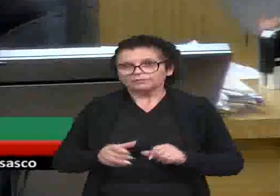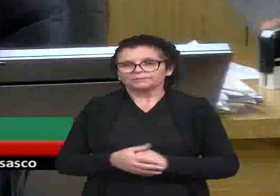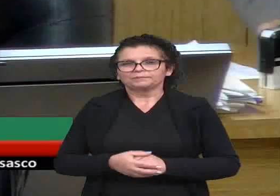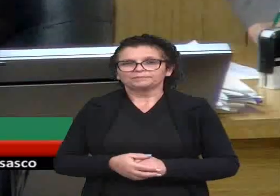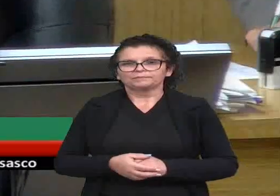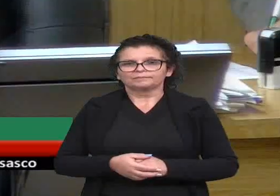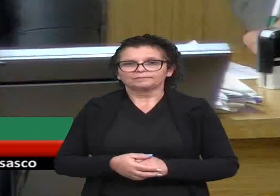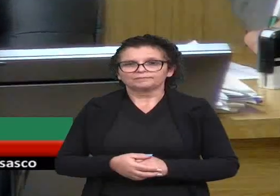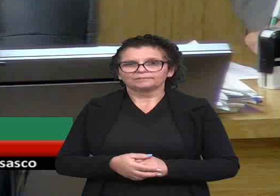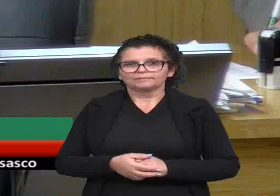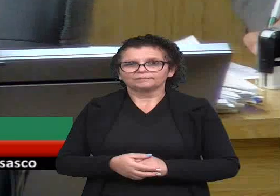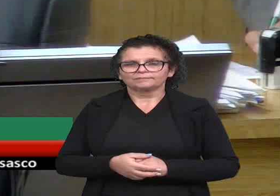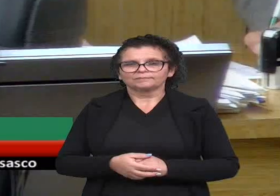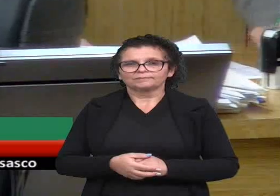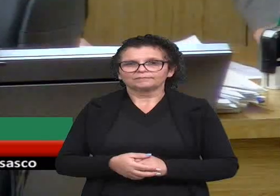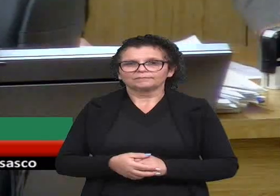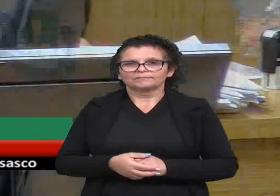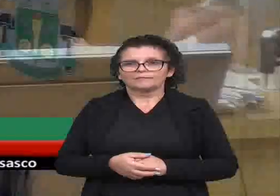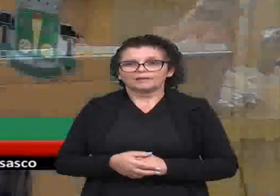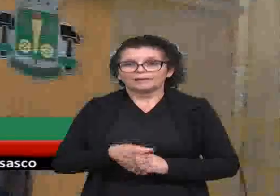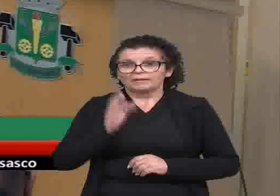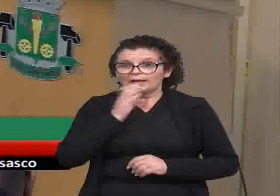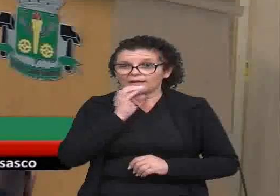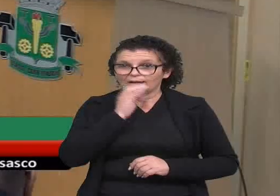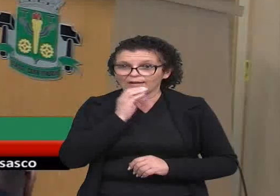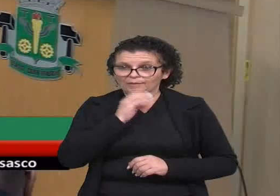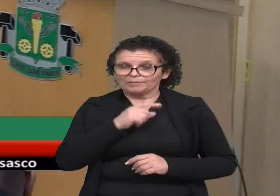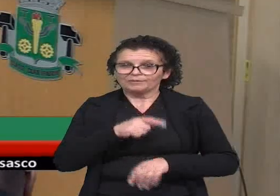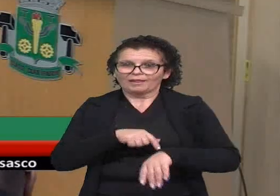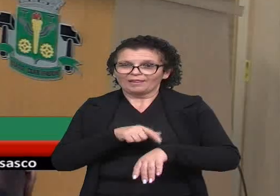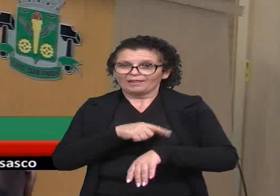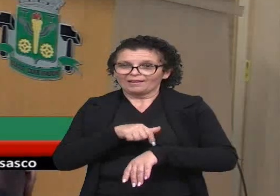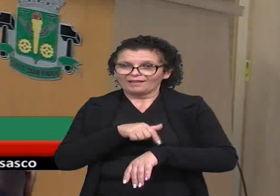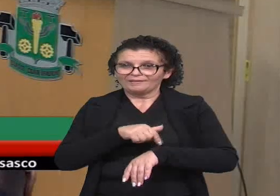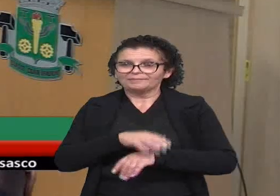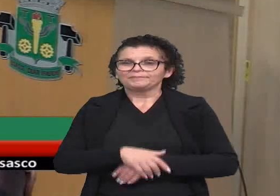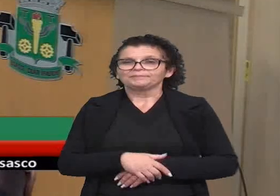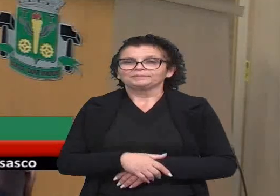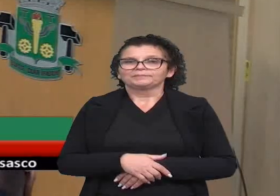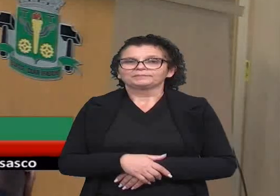Aqui. Acho que vamos ser meio breve aqui, porque o tempo está se esgotando.